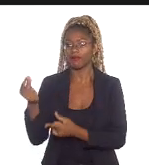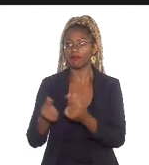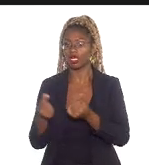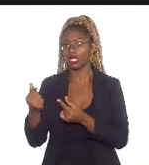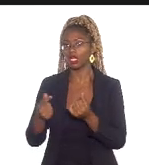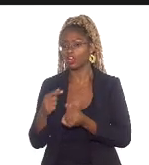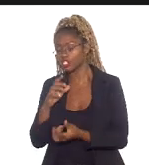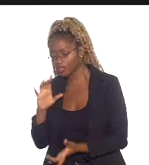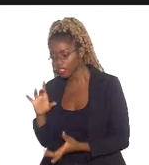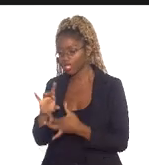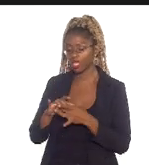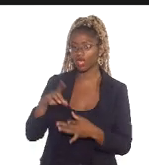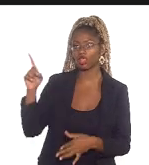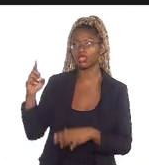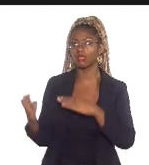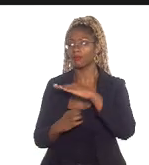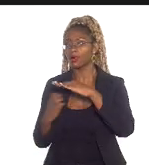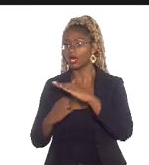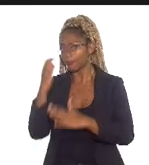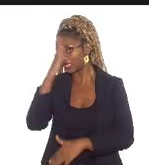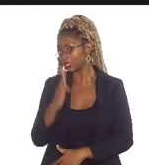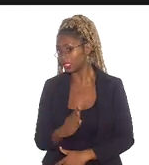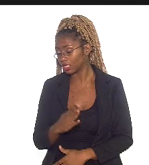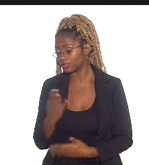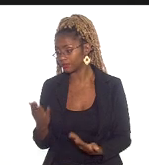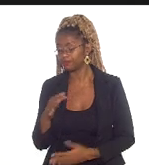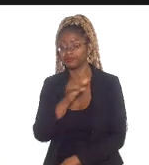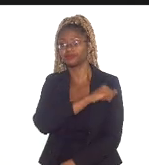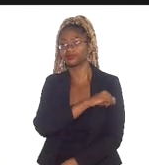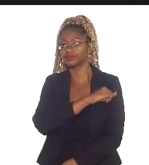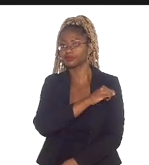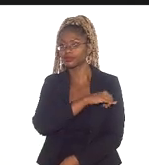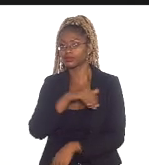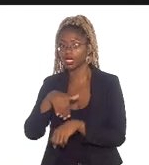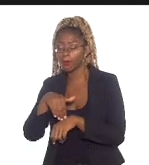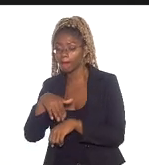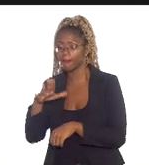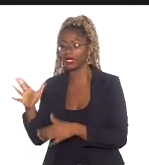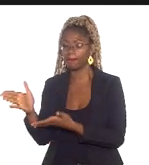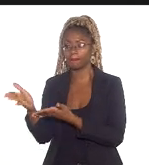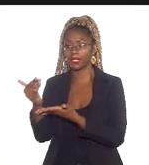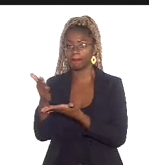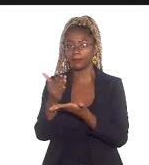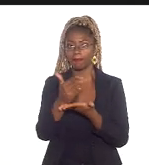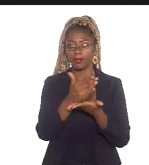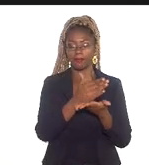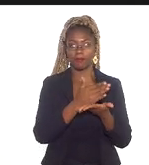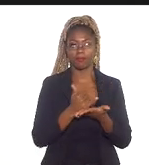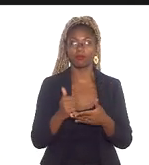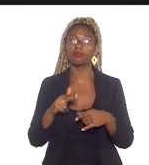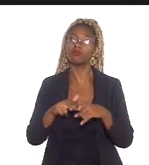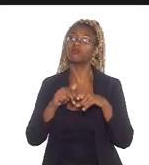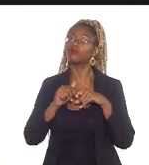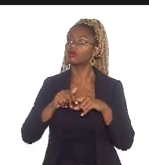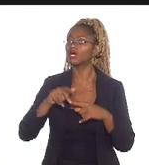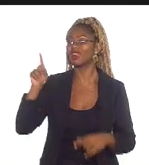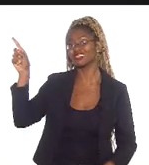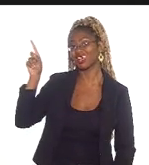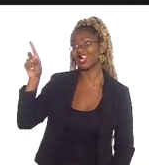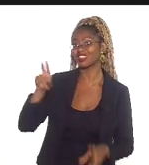empresas brasileiras, o Rio de Janeiro também é o que mais capta por conta do Parque Tecnológico da